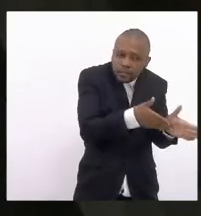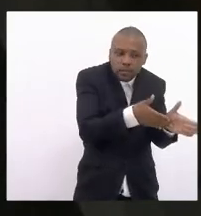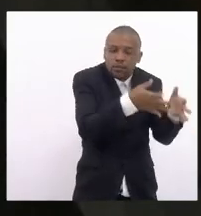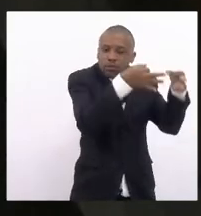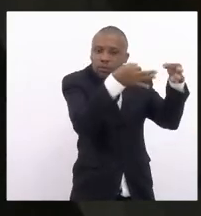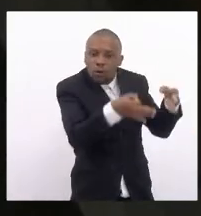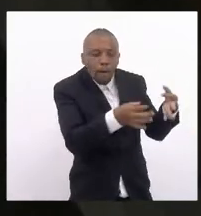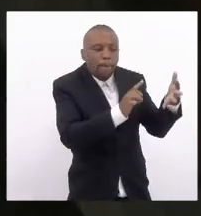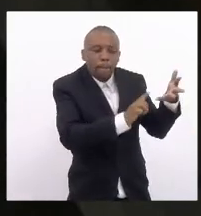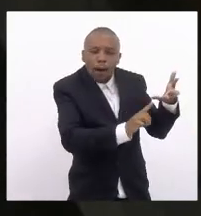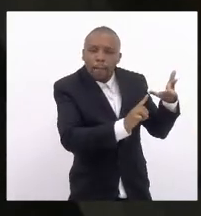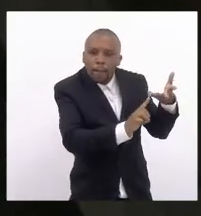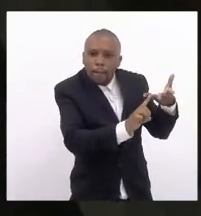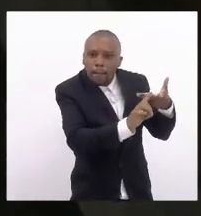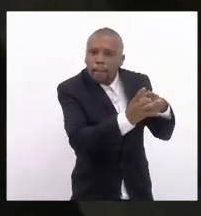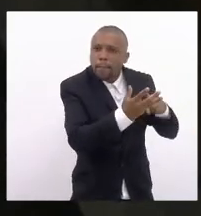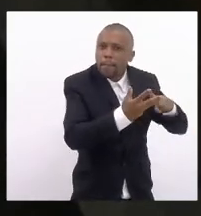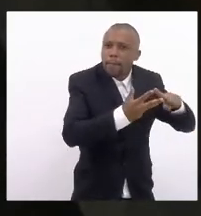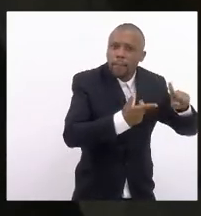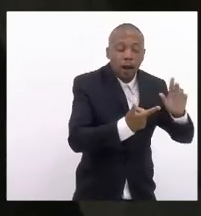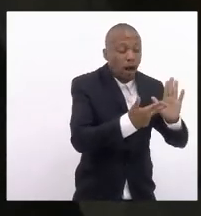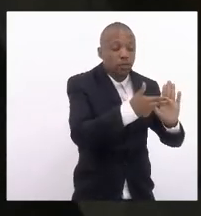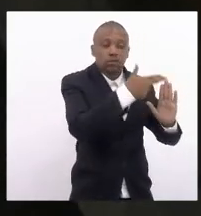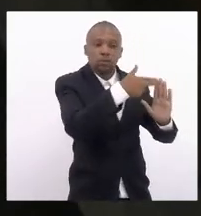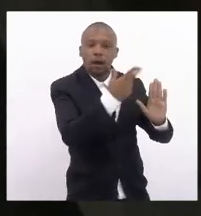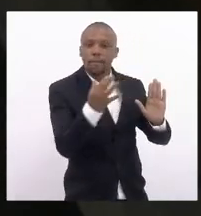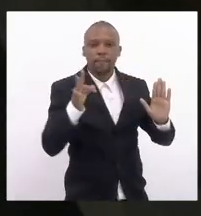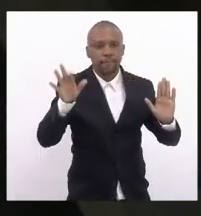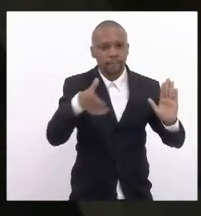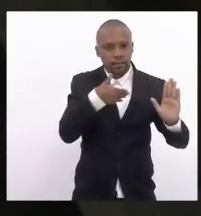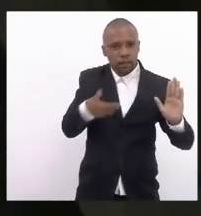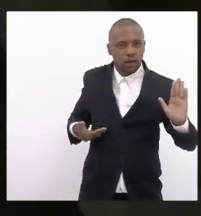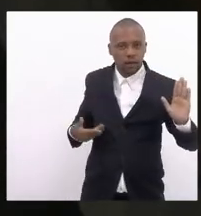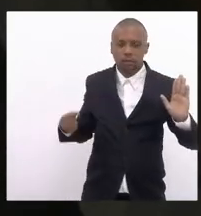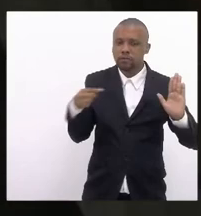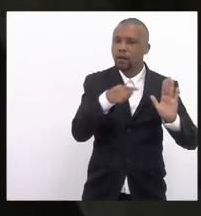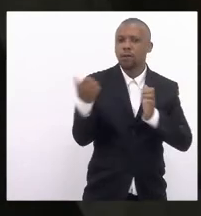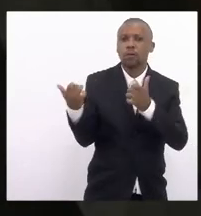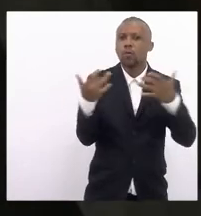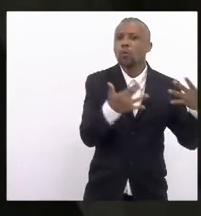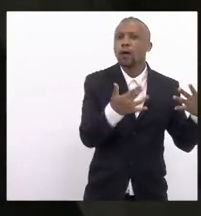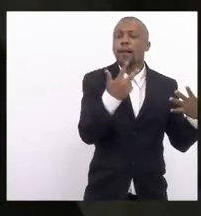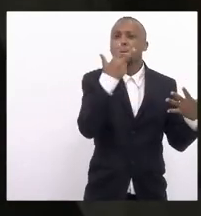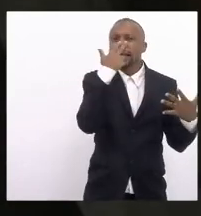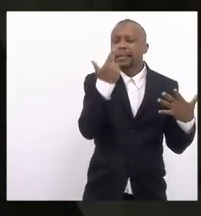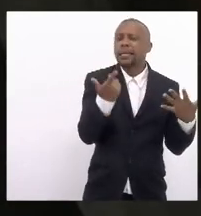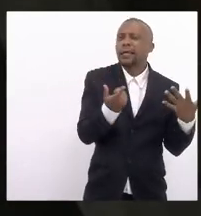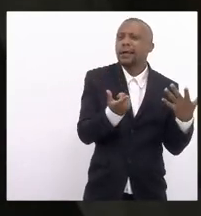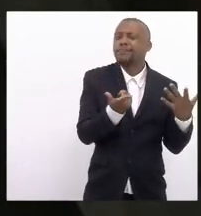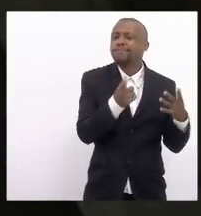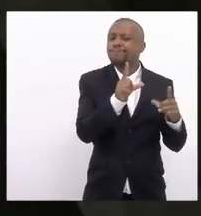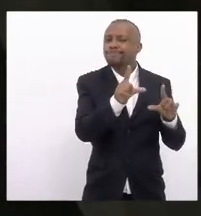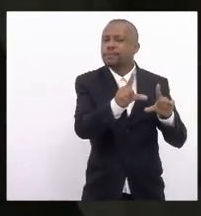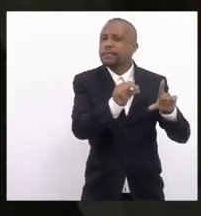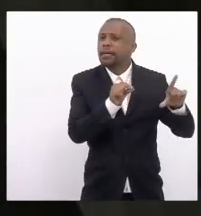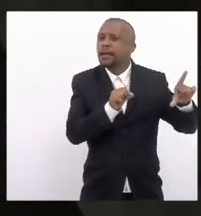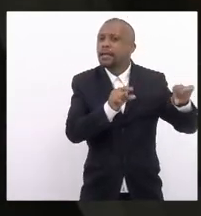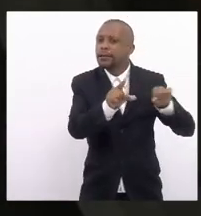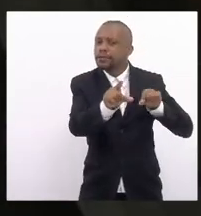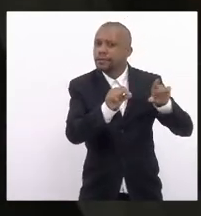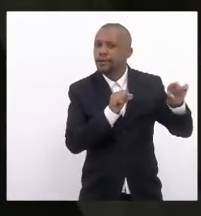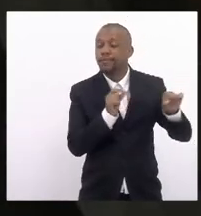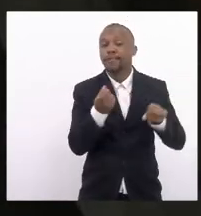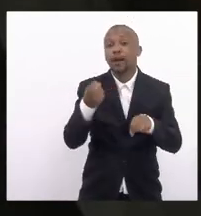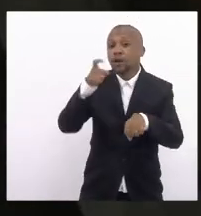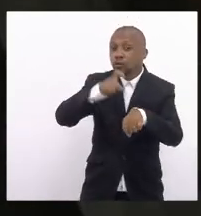estritamente as normativas federais, ela é seletiva. É quando o